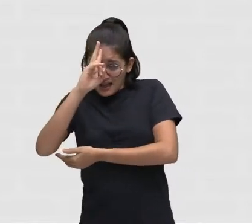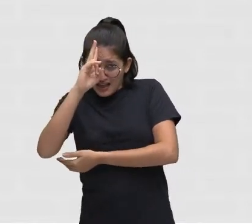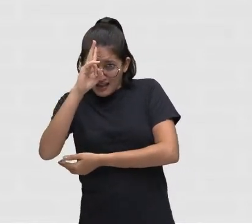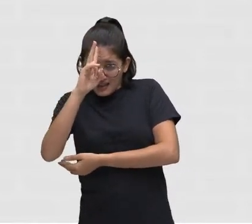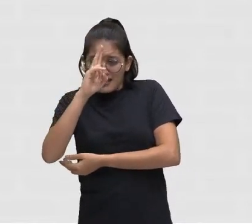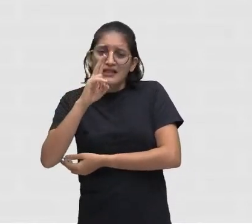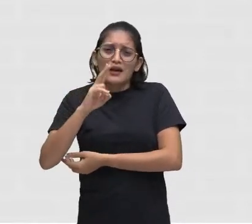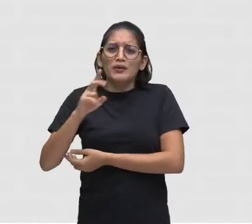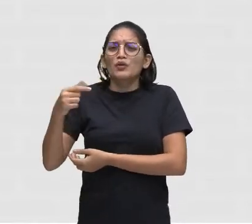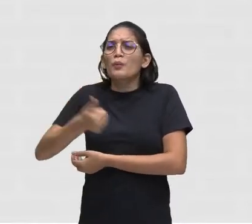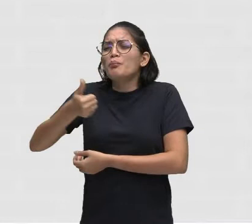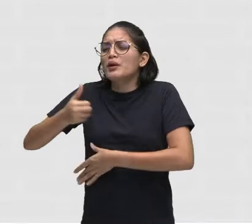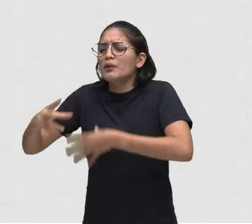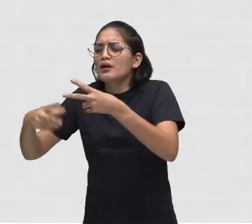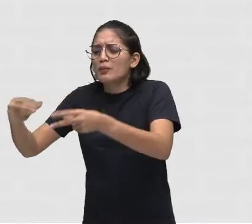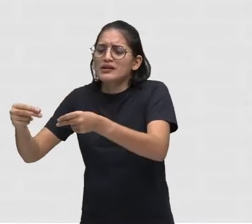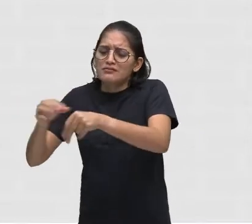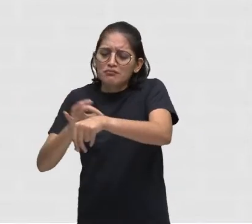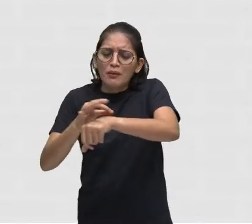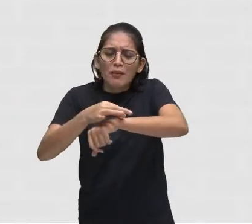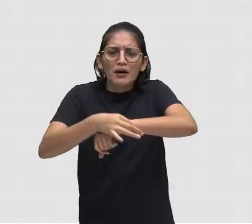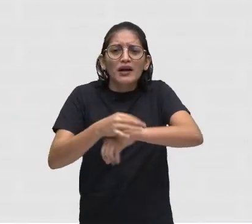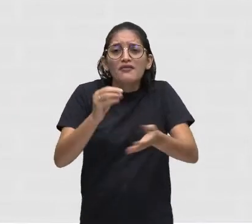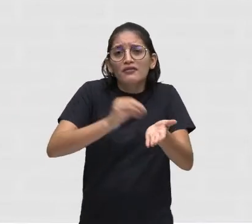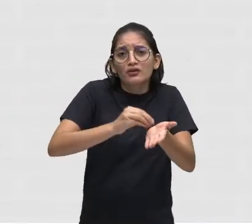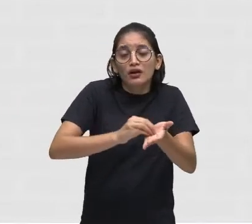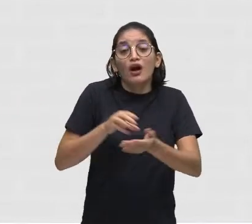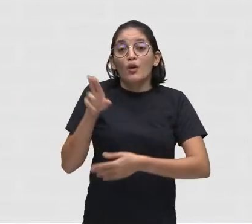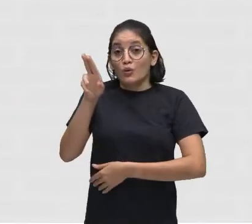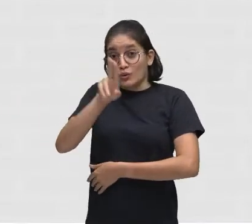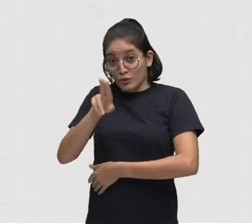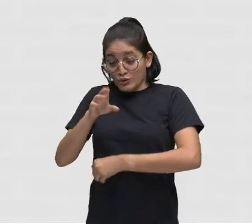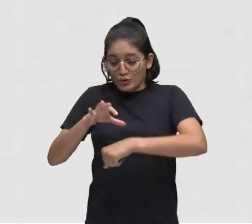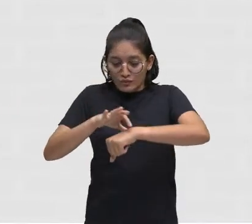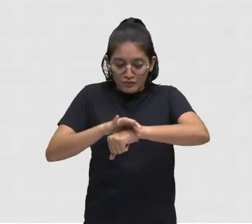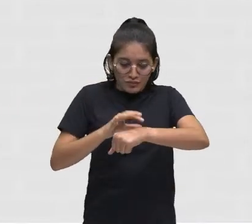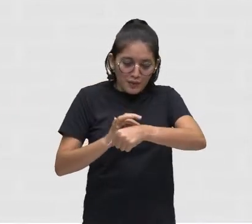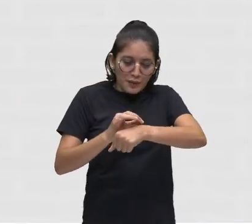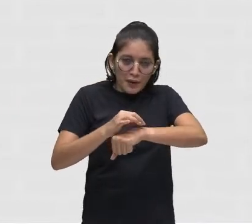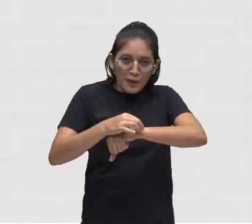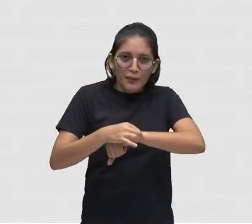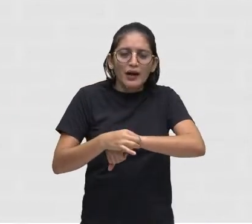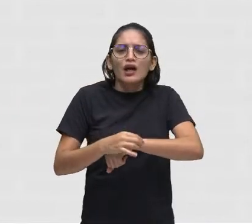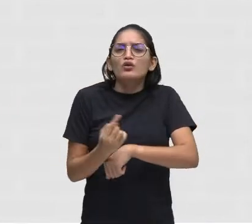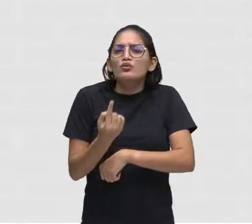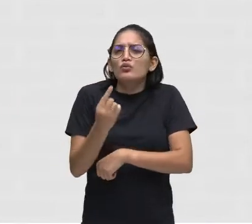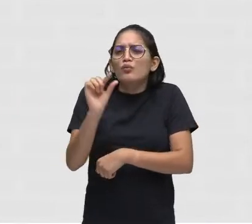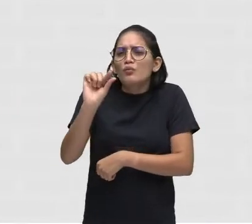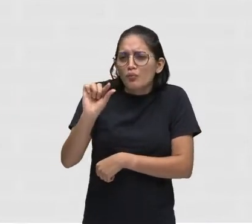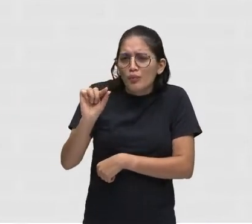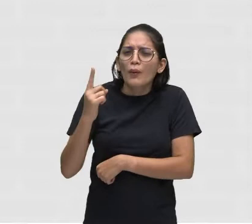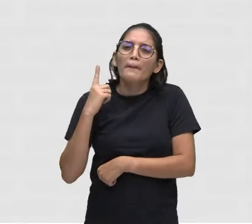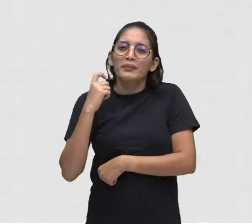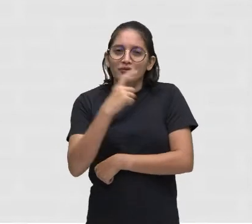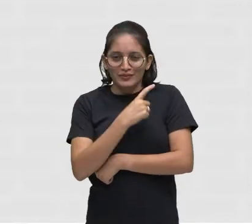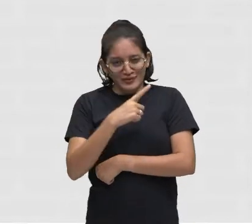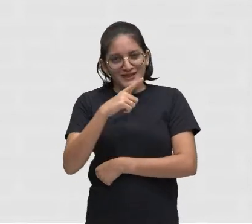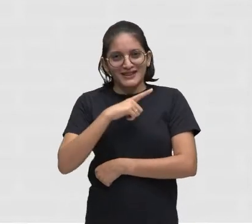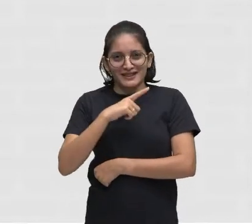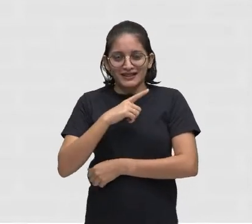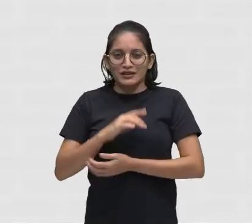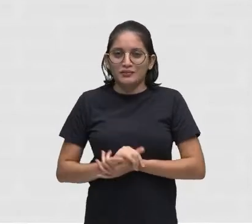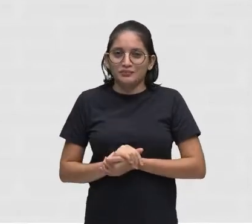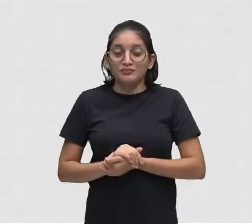pulseirinha que estava faltando algumas pedrinhas? Usou a pulseirinha e o pouquinho do perfume que ainda lhe restara.